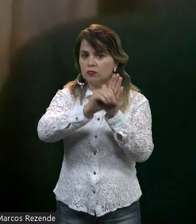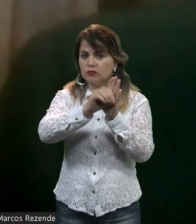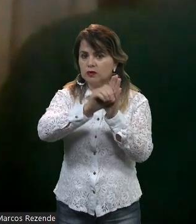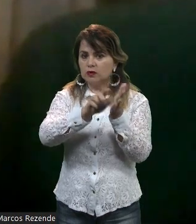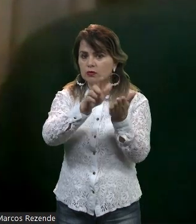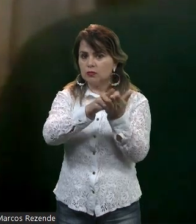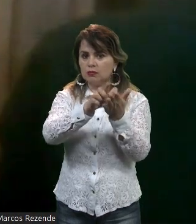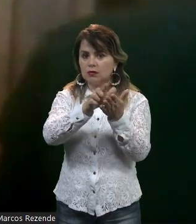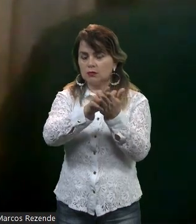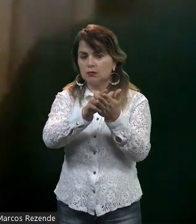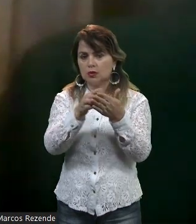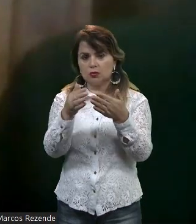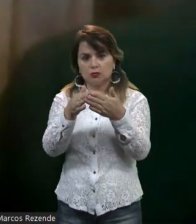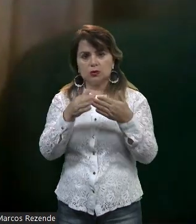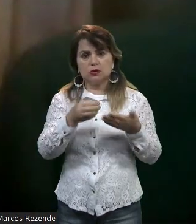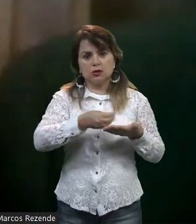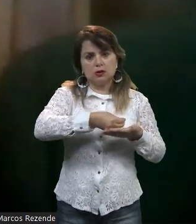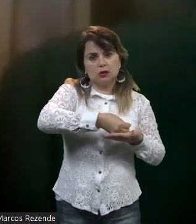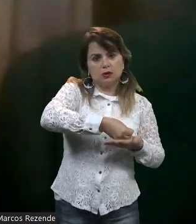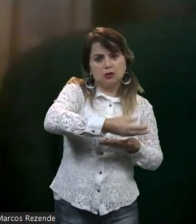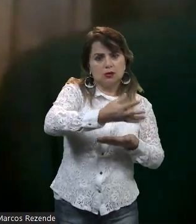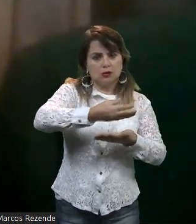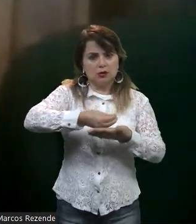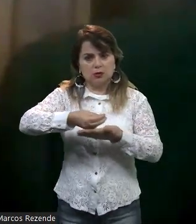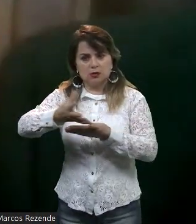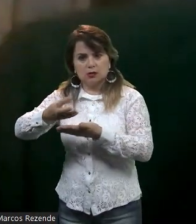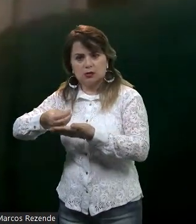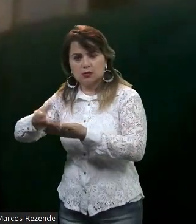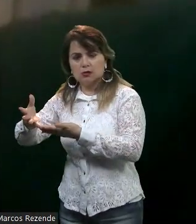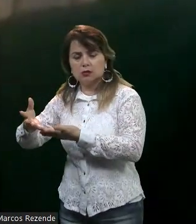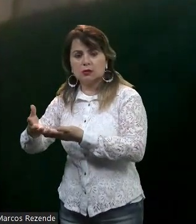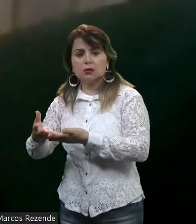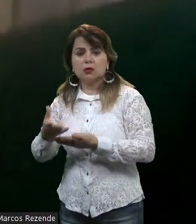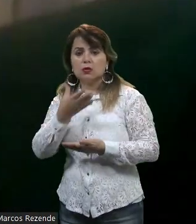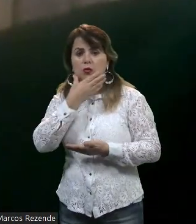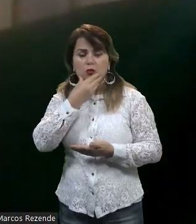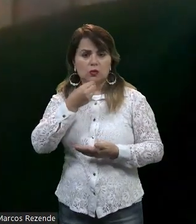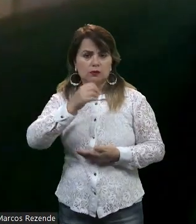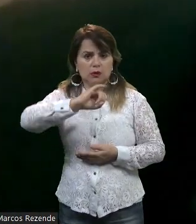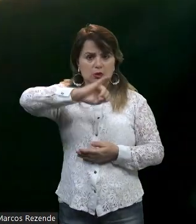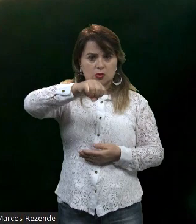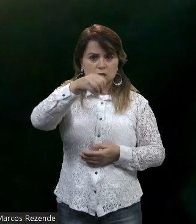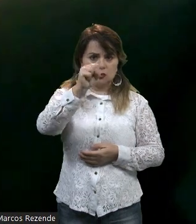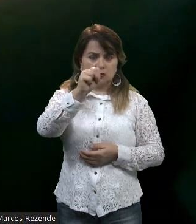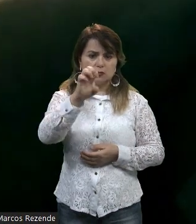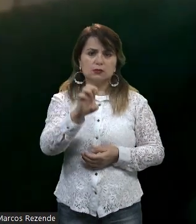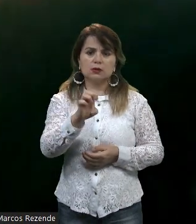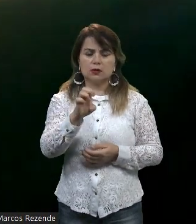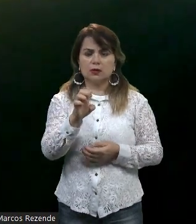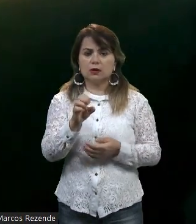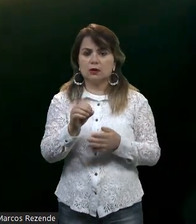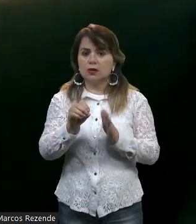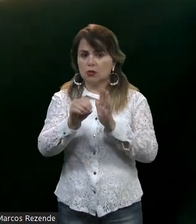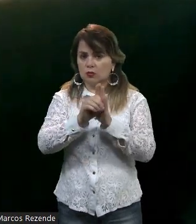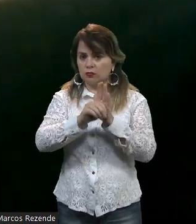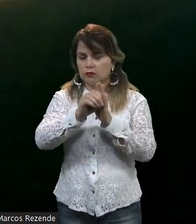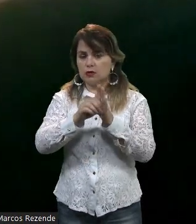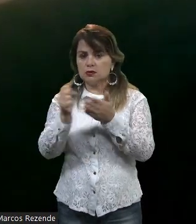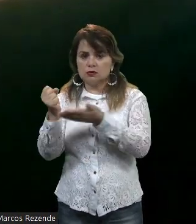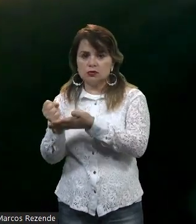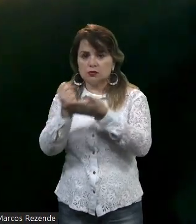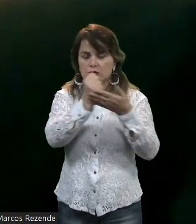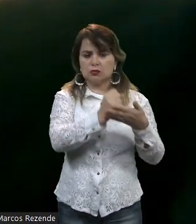público da Justiça Eleitoral, doutor José Alfredo de Araújo Santana, que chegou a essa casa no